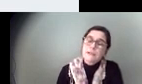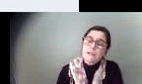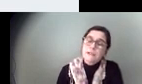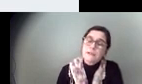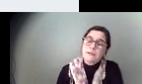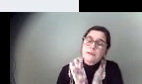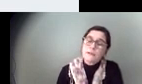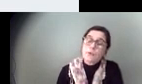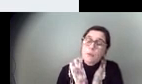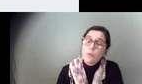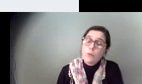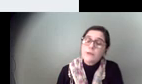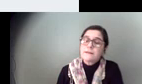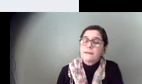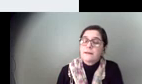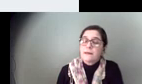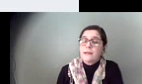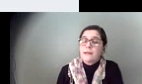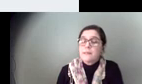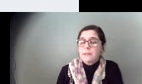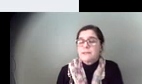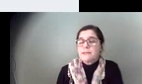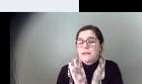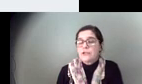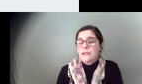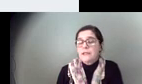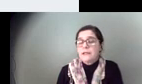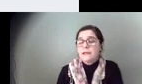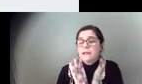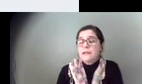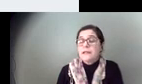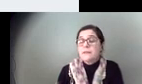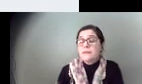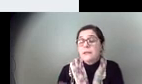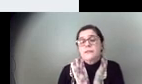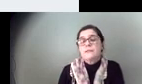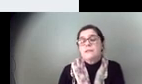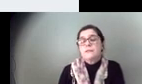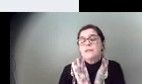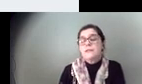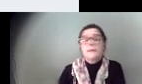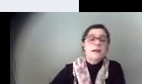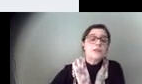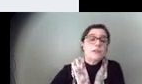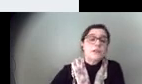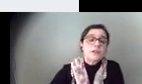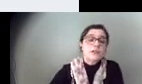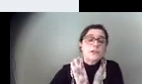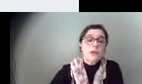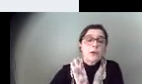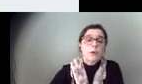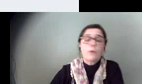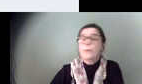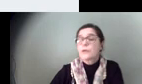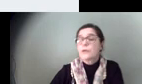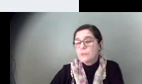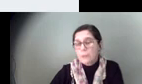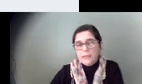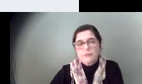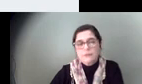né, de como está essa aprendizagem dele e também a nossa responsabilidade indicar